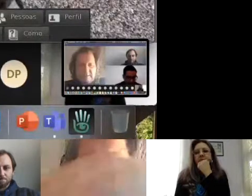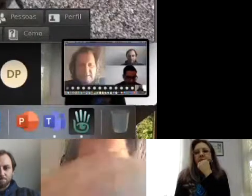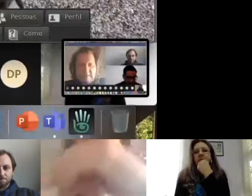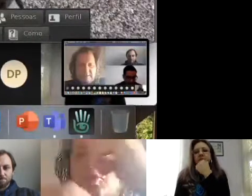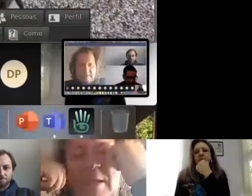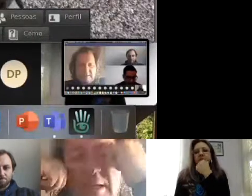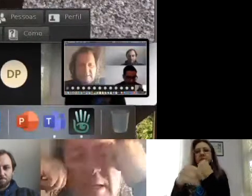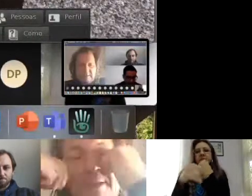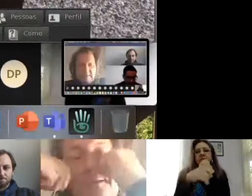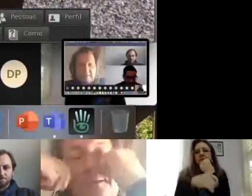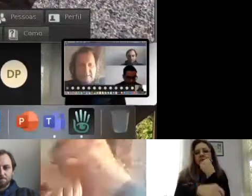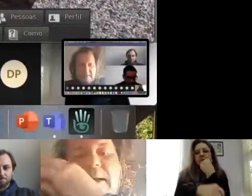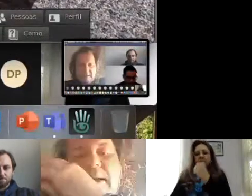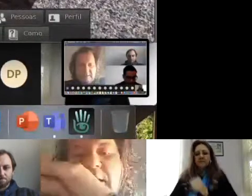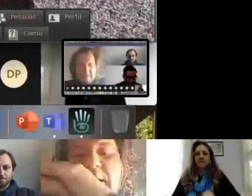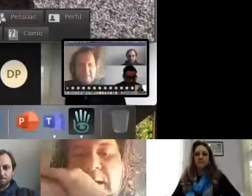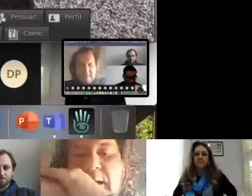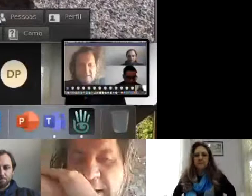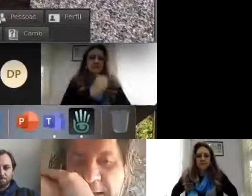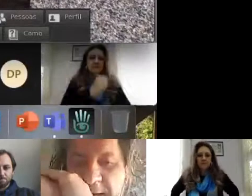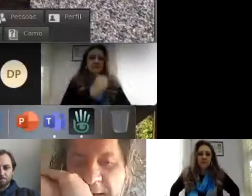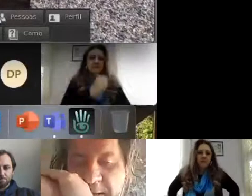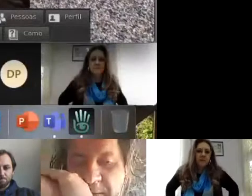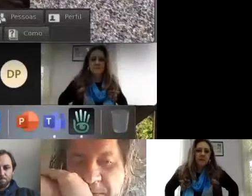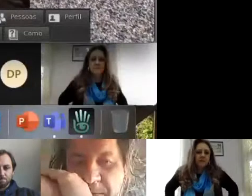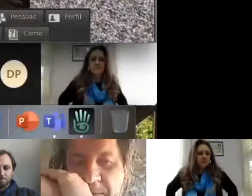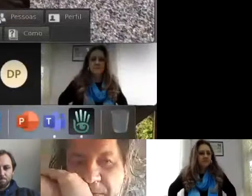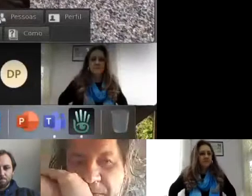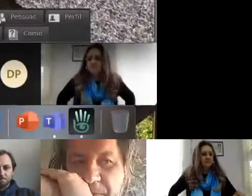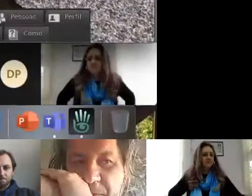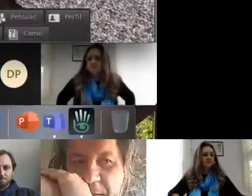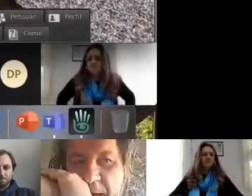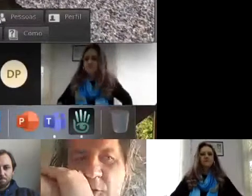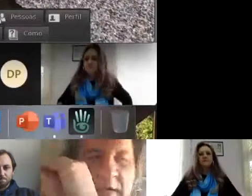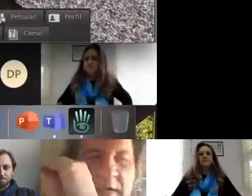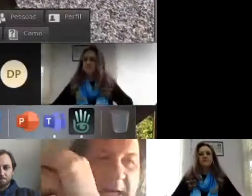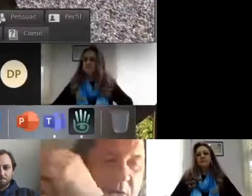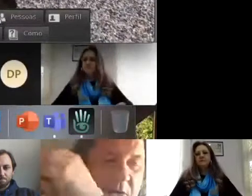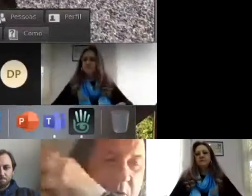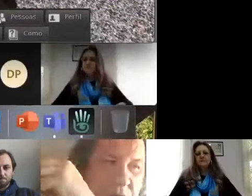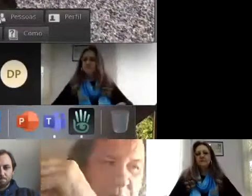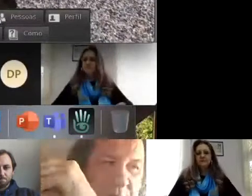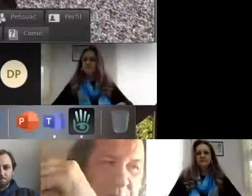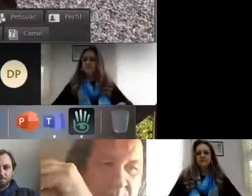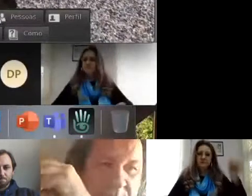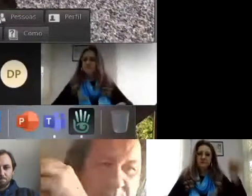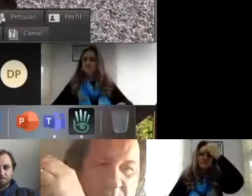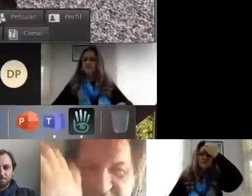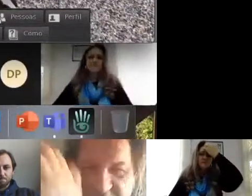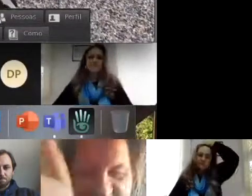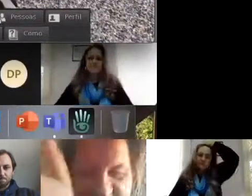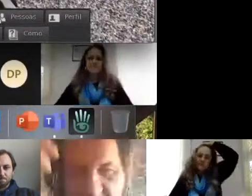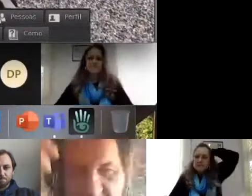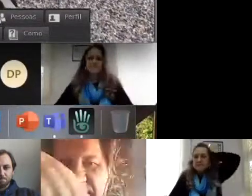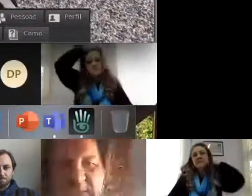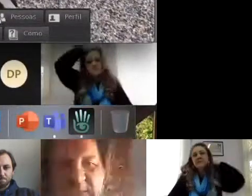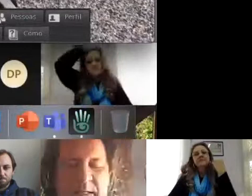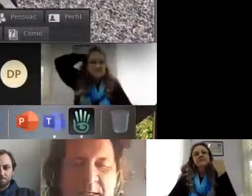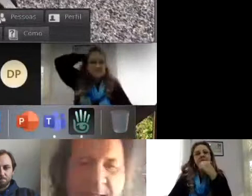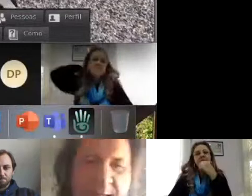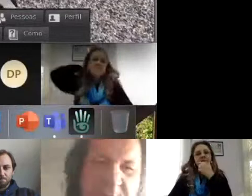Nesta dicotomia, né? E ao contrário, hoje, como você